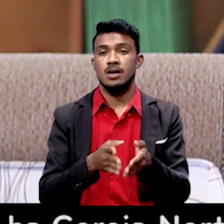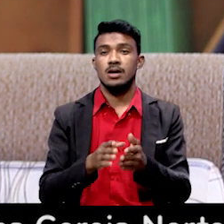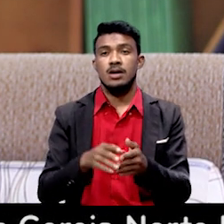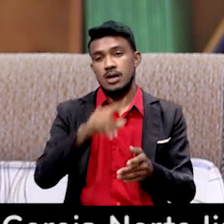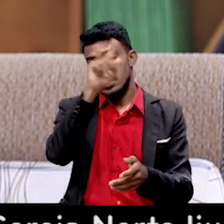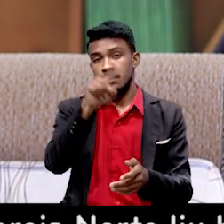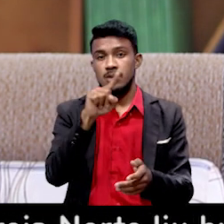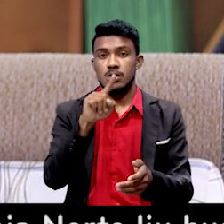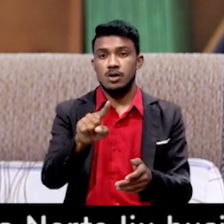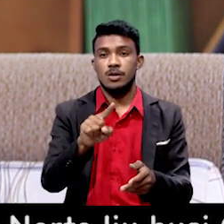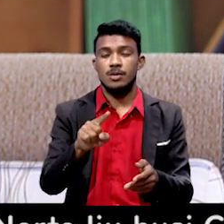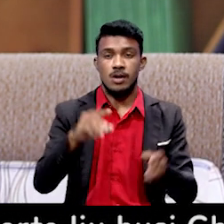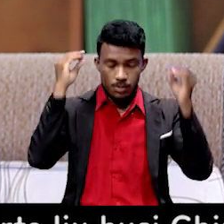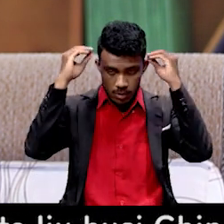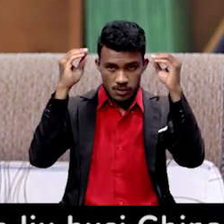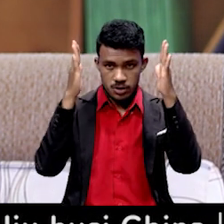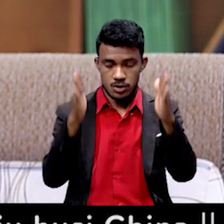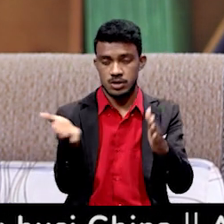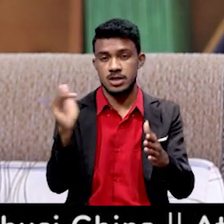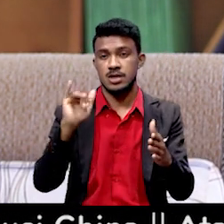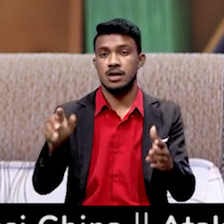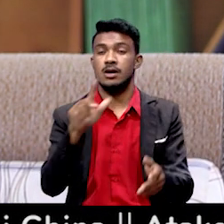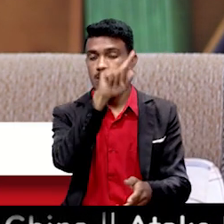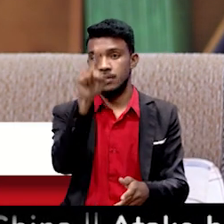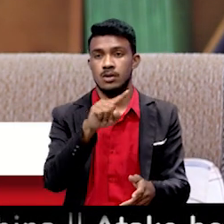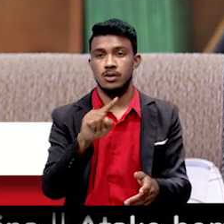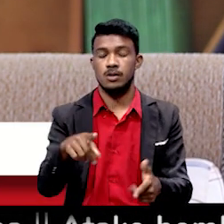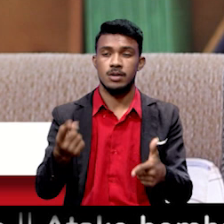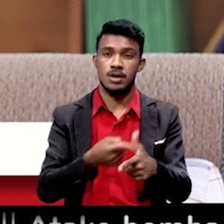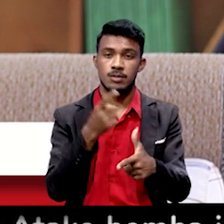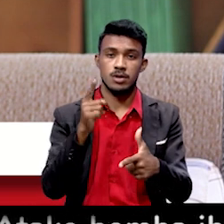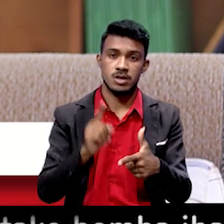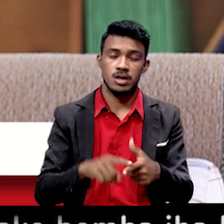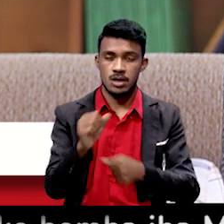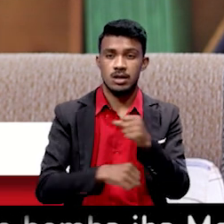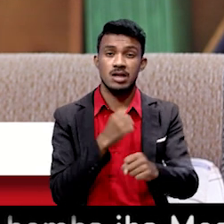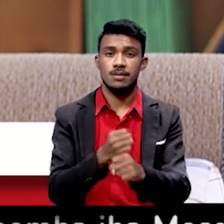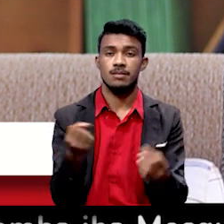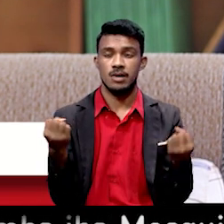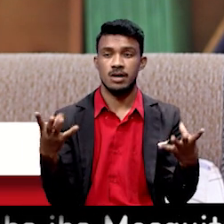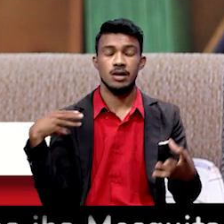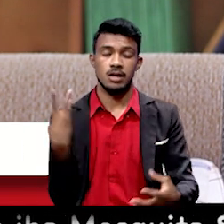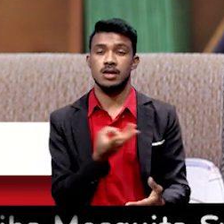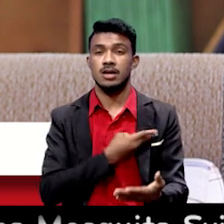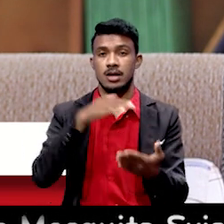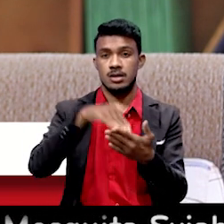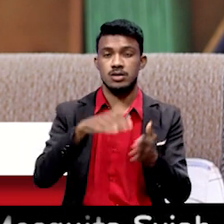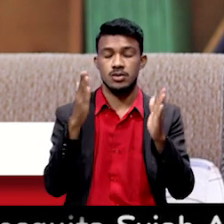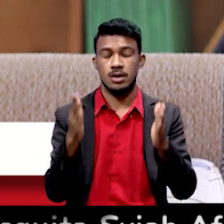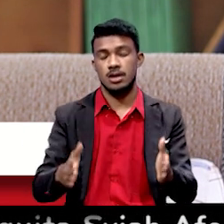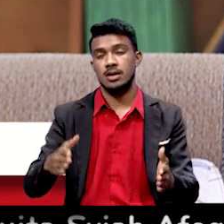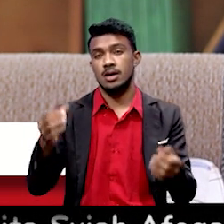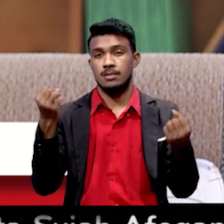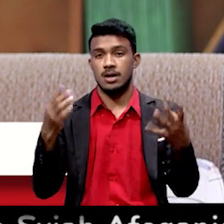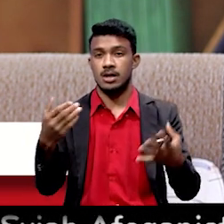preocupa professor sira preocupa. Tamba sama depois de tinan barak nelarang itene estudante barak seidau